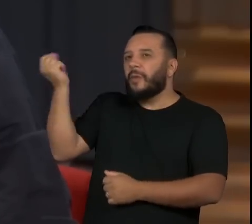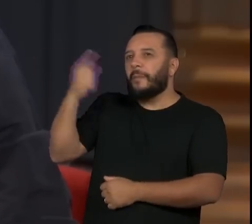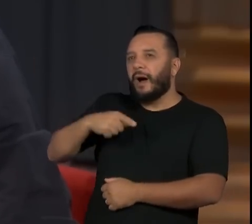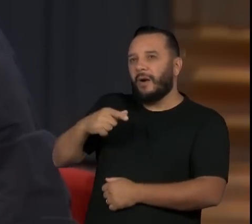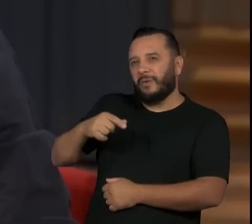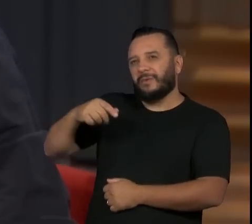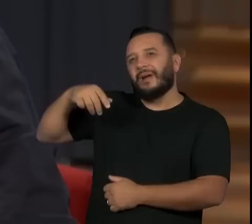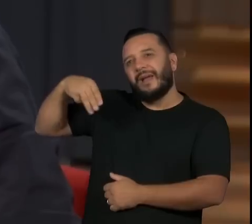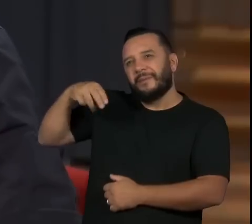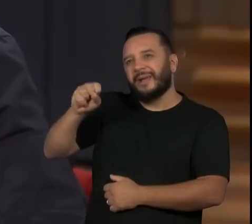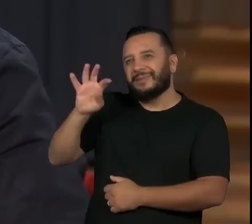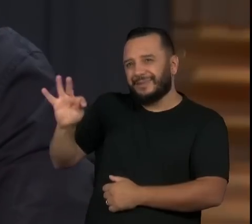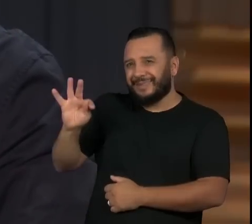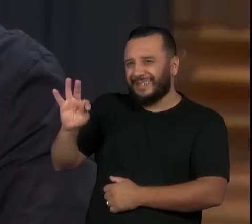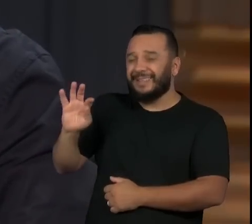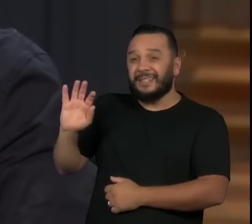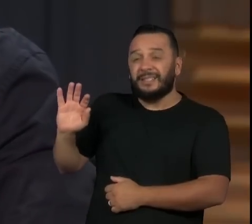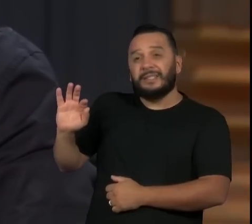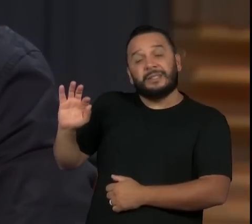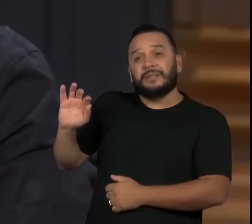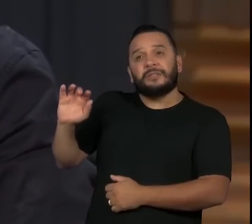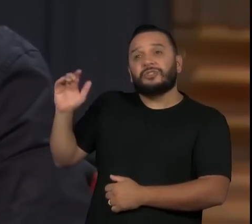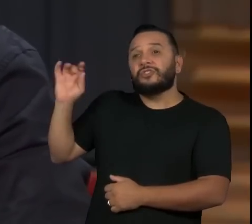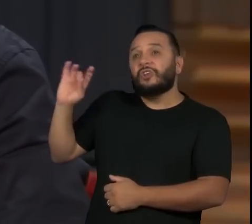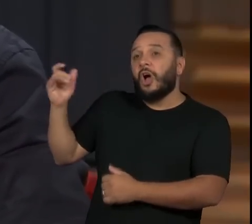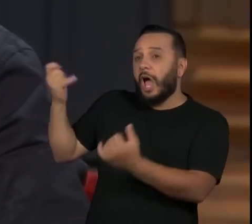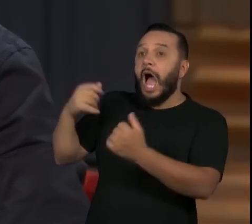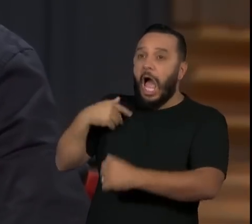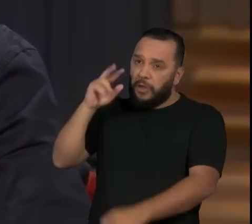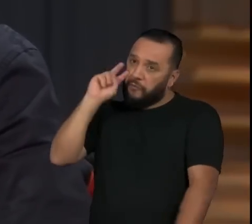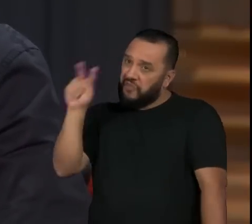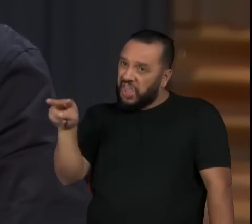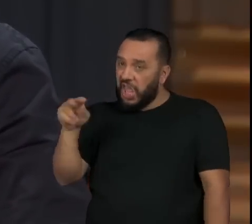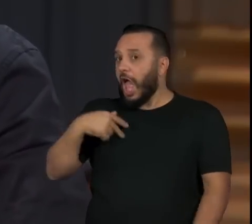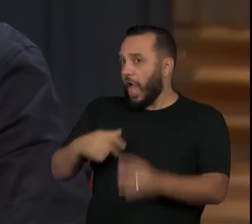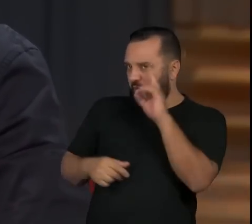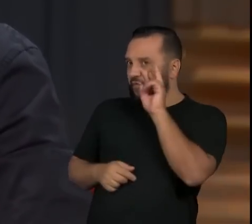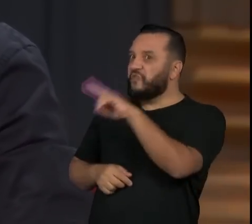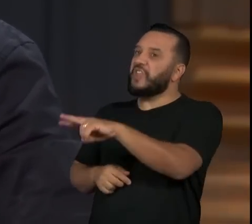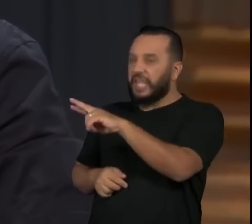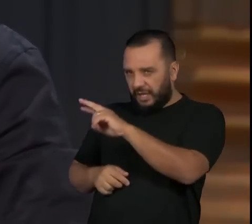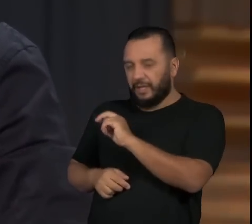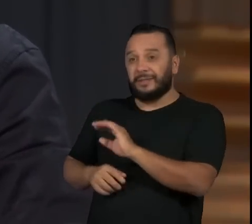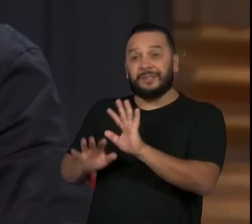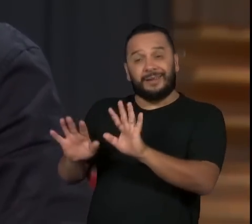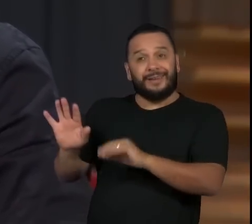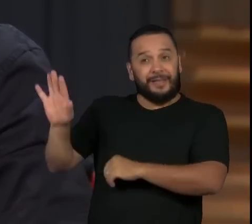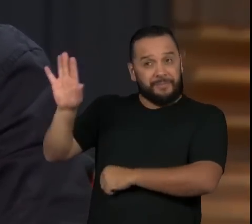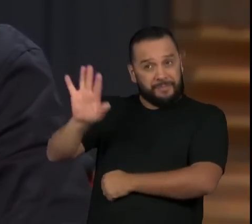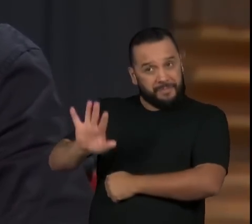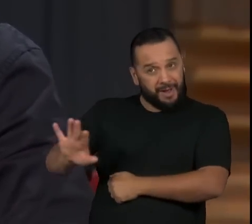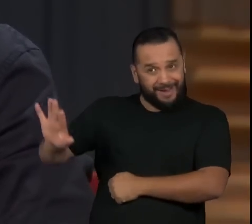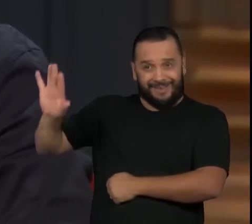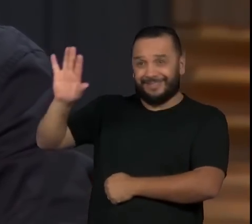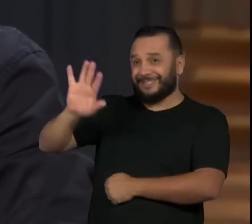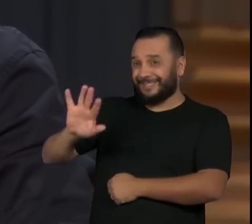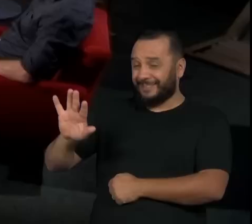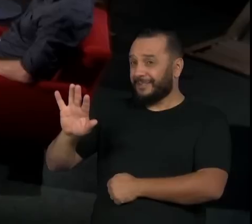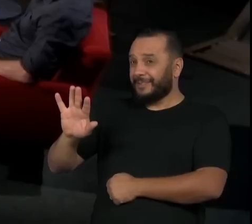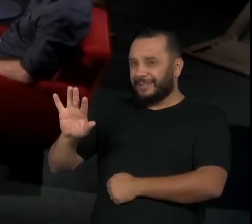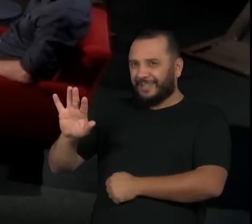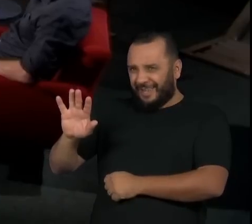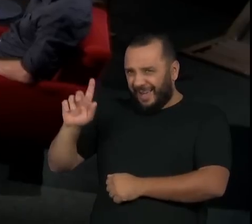opinando, como eu estava opinando, sobre histórias que me foram... Ah, mas eu vi a imagem. A imagem é parte de uma história, de